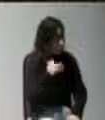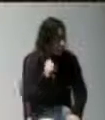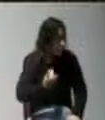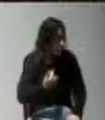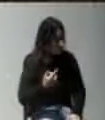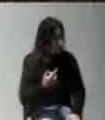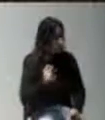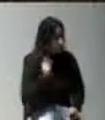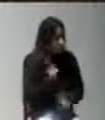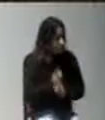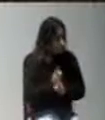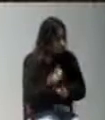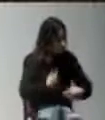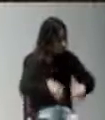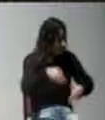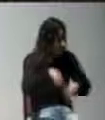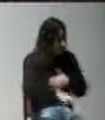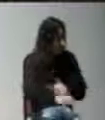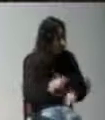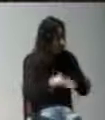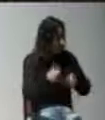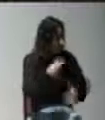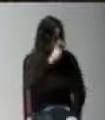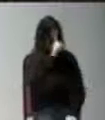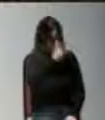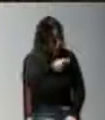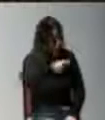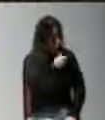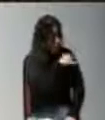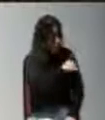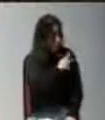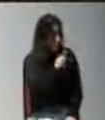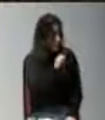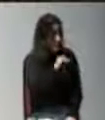narrativa vai nos dizendo é que não podemos